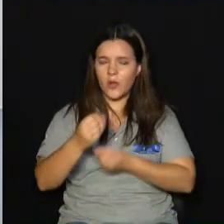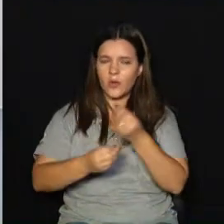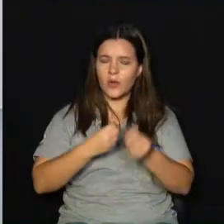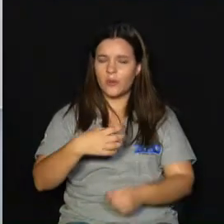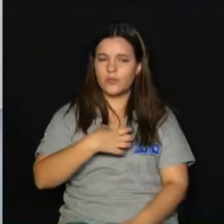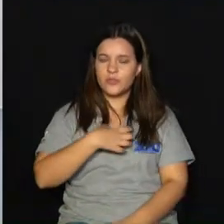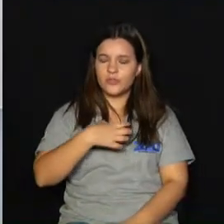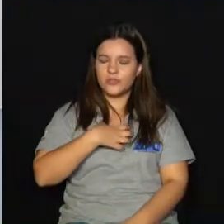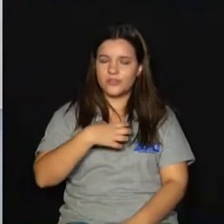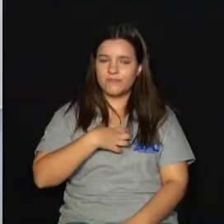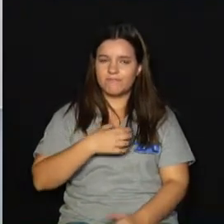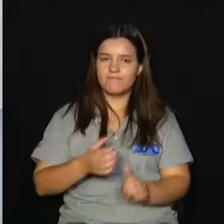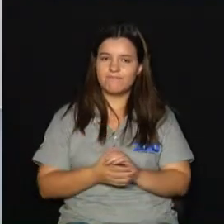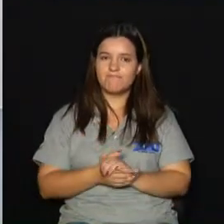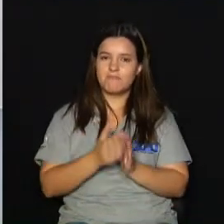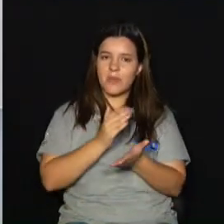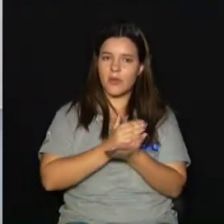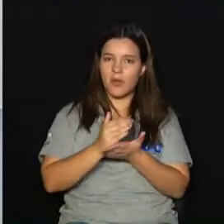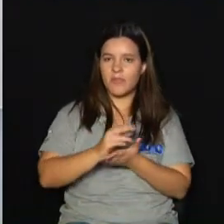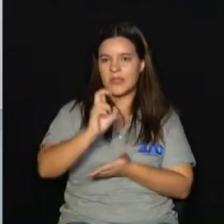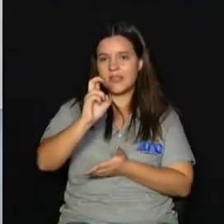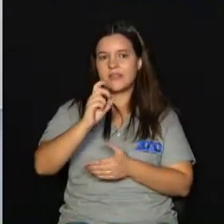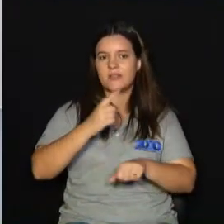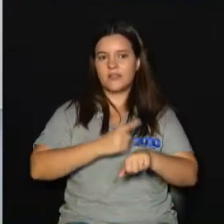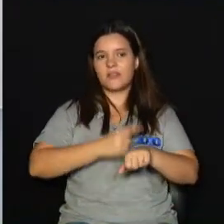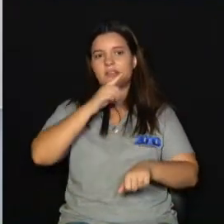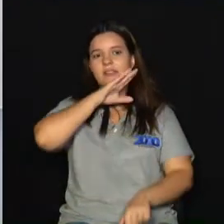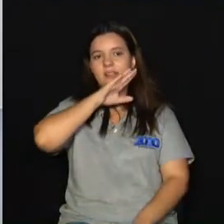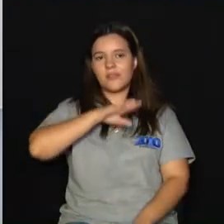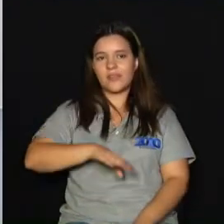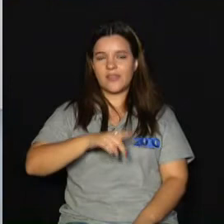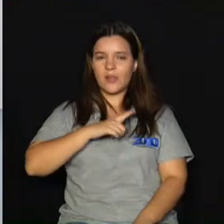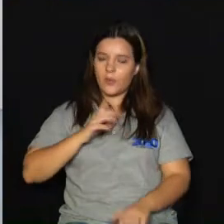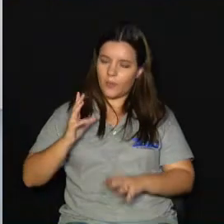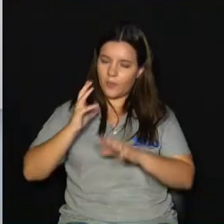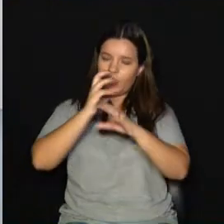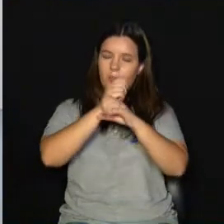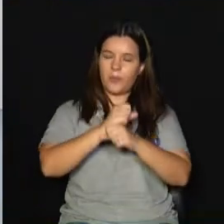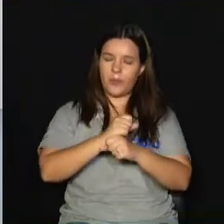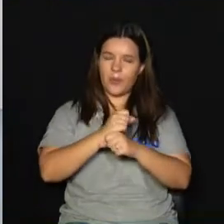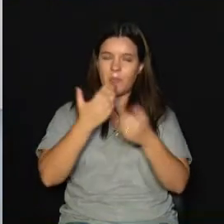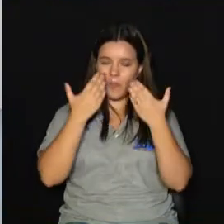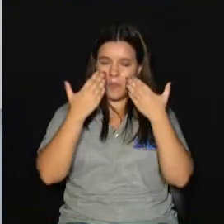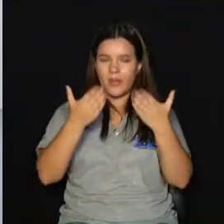por lá. E a partir das 5 horas da tarde, a apuração aqui na cidade de